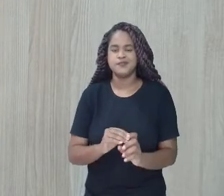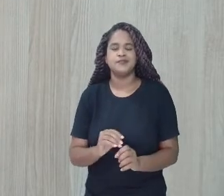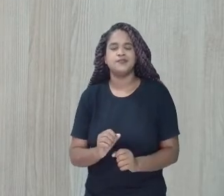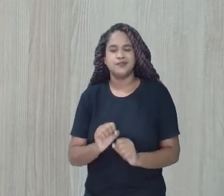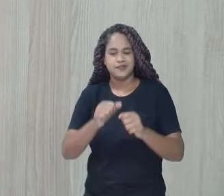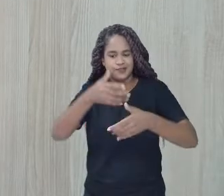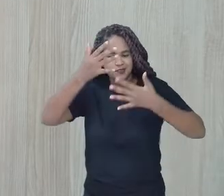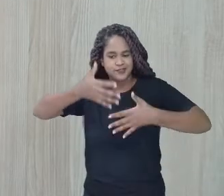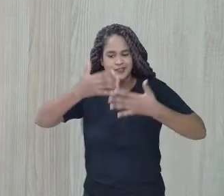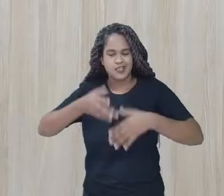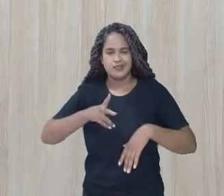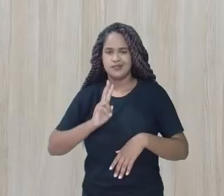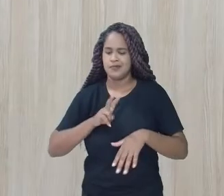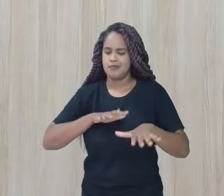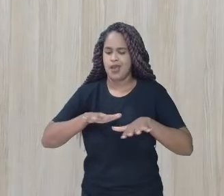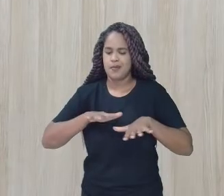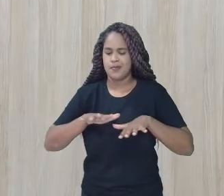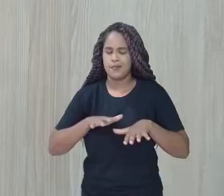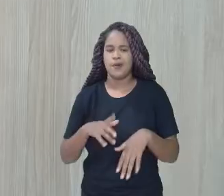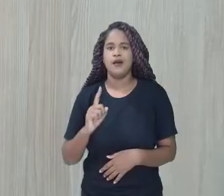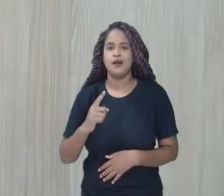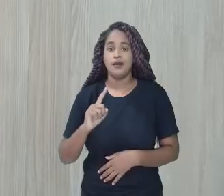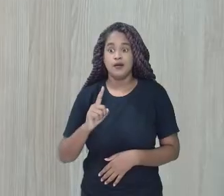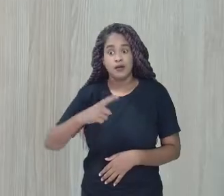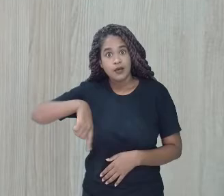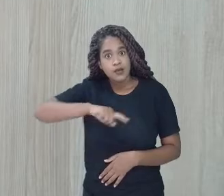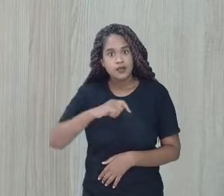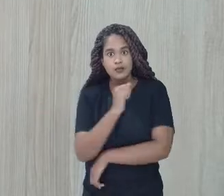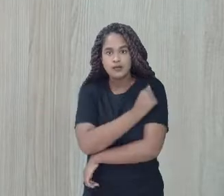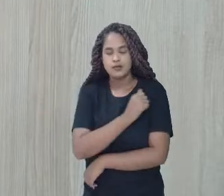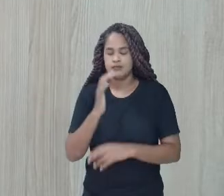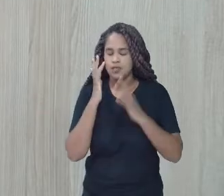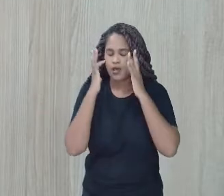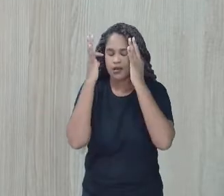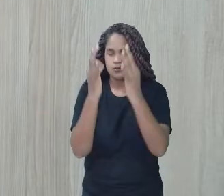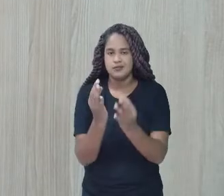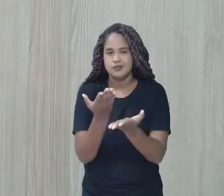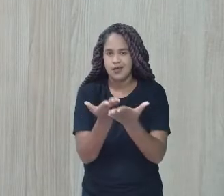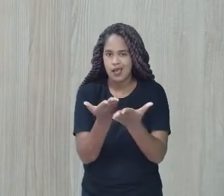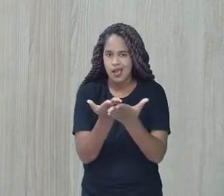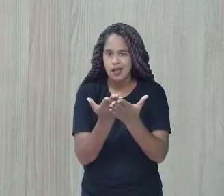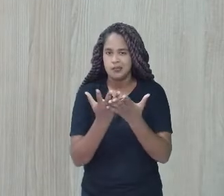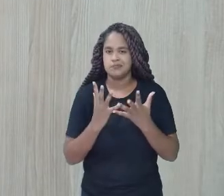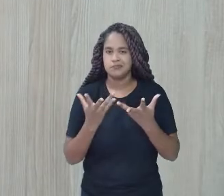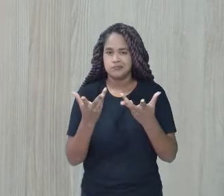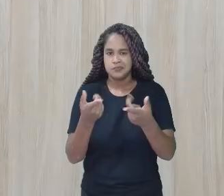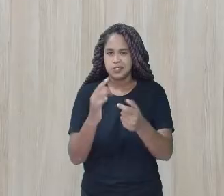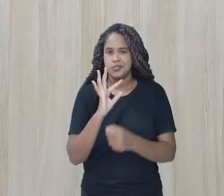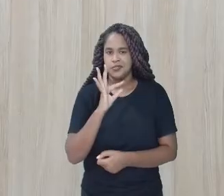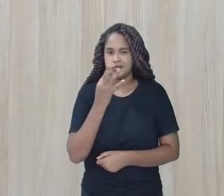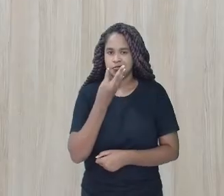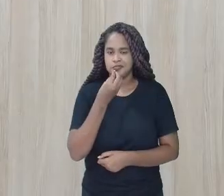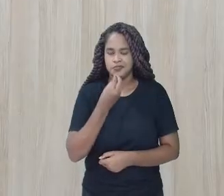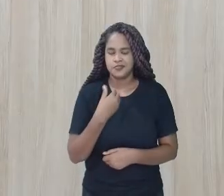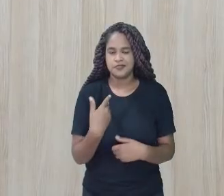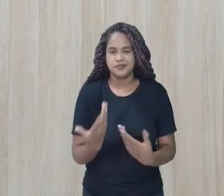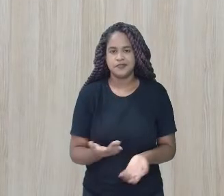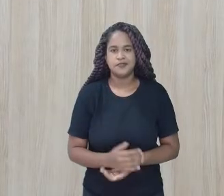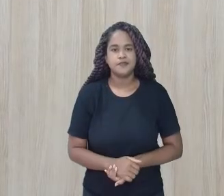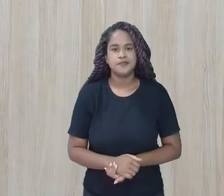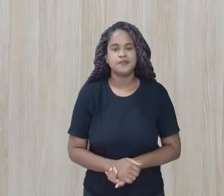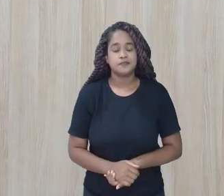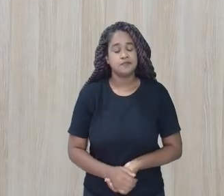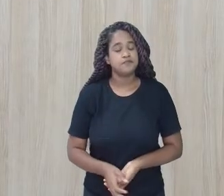movimentado. Estão atentos aí a essa aula recheada de conhecimento. Massa! Comentem aí com a